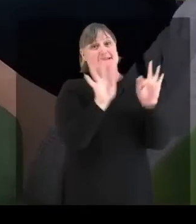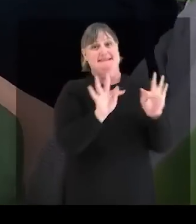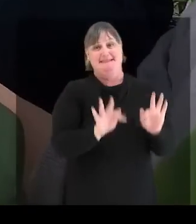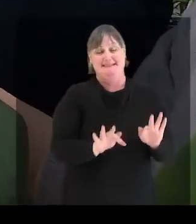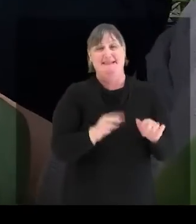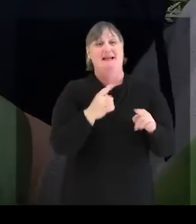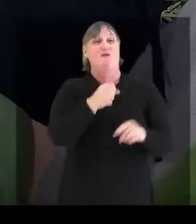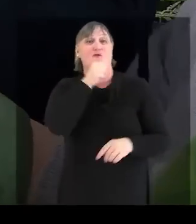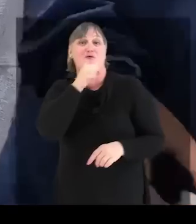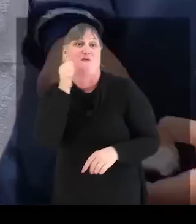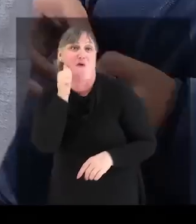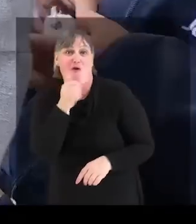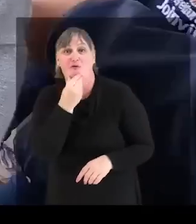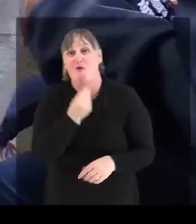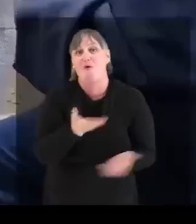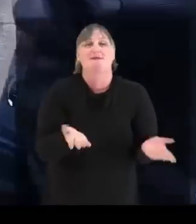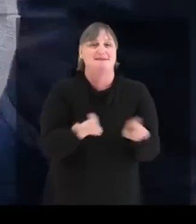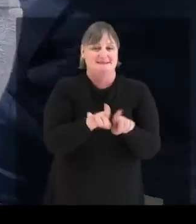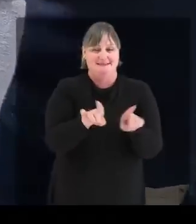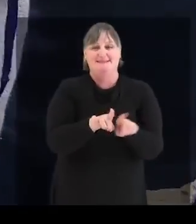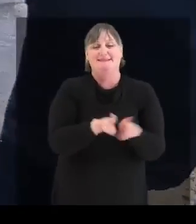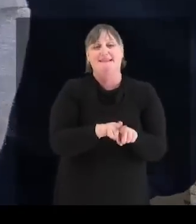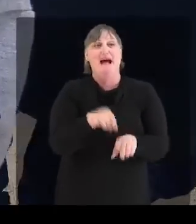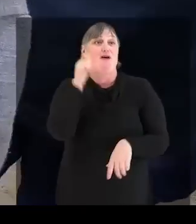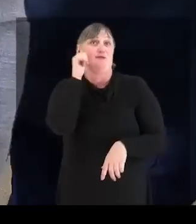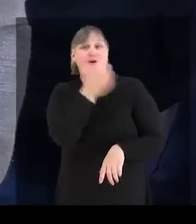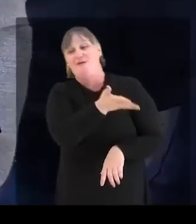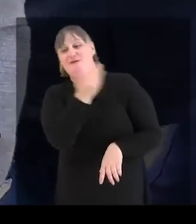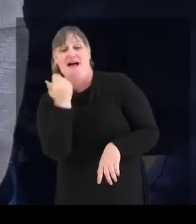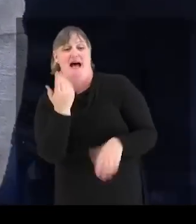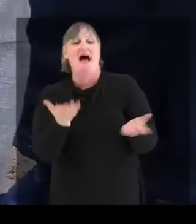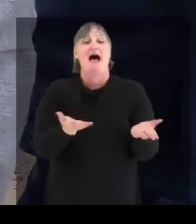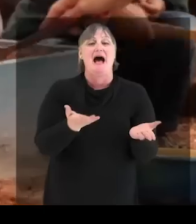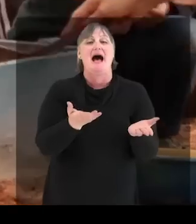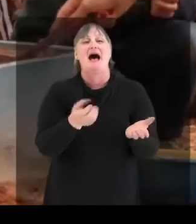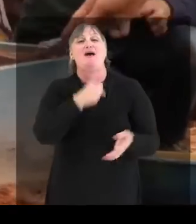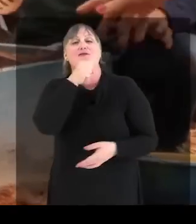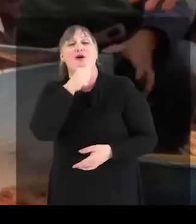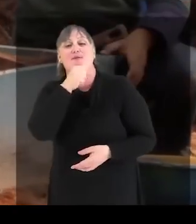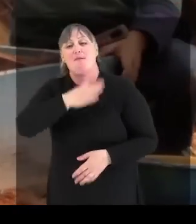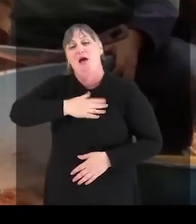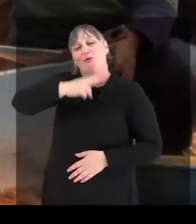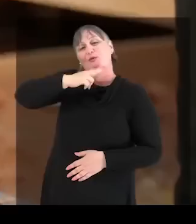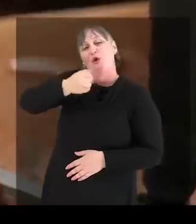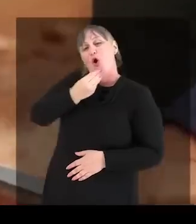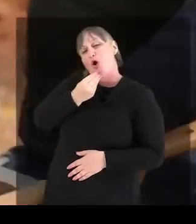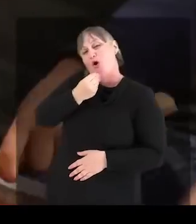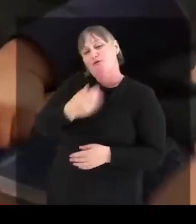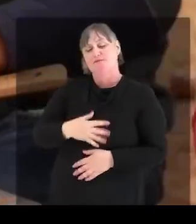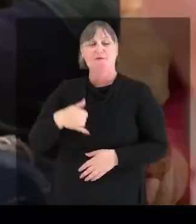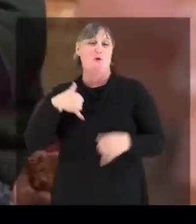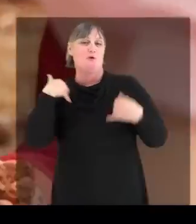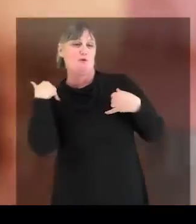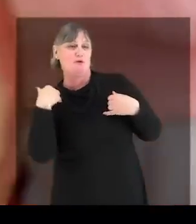ficam felizes, vem, traz o avô, eles ficam todos orgulhosos, os pais, daí às vezes vem a avó lá, ai, meu neto que plantou isso aqui, foi seu neto.